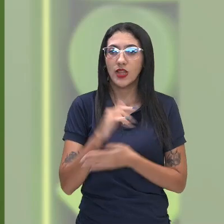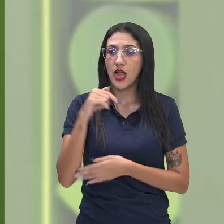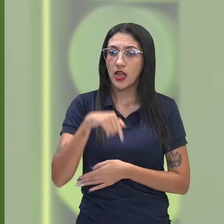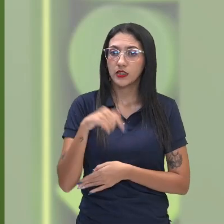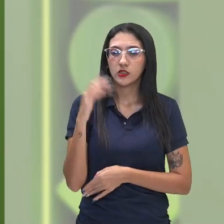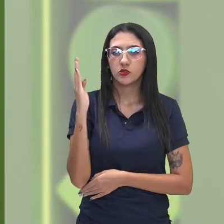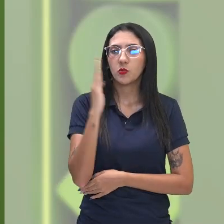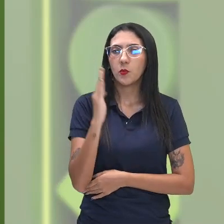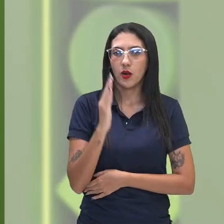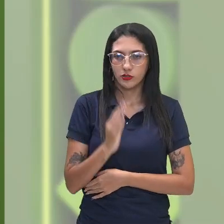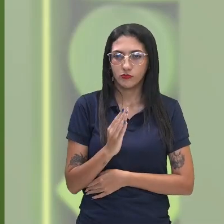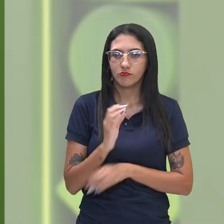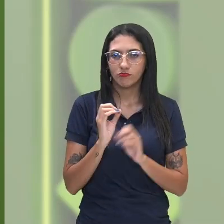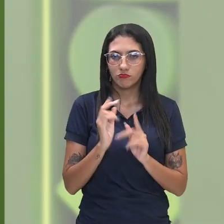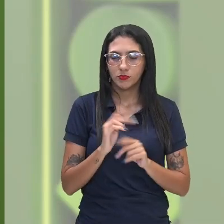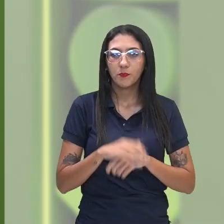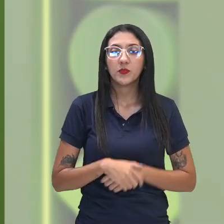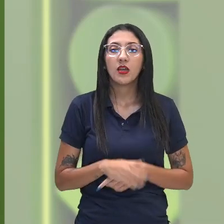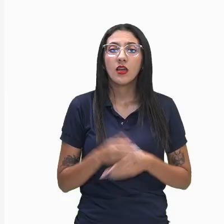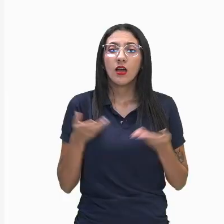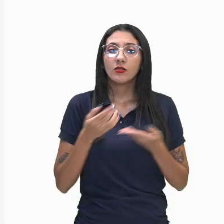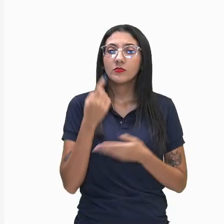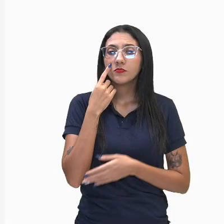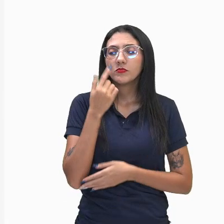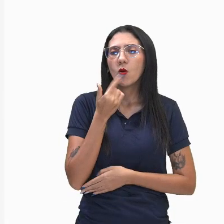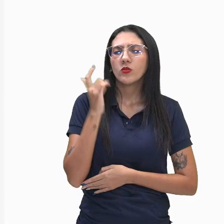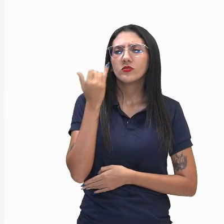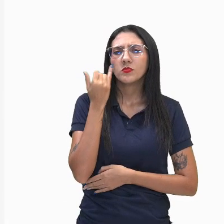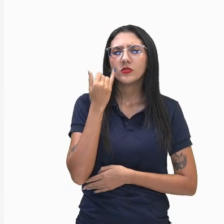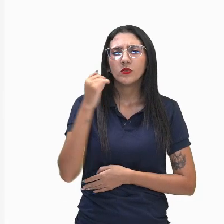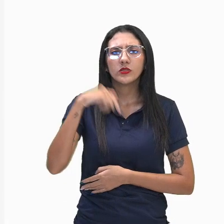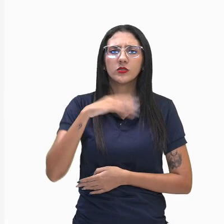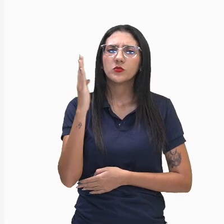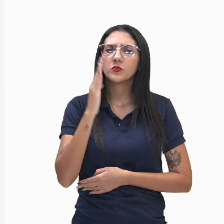Brasil, tá bom? Vamos falar mais sobre o Brasil aí, ó, na nossa próxima